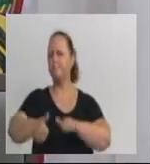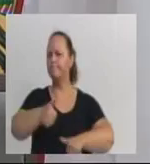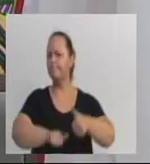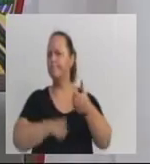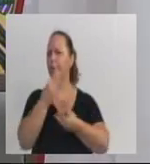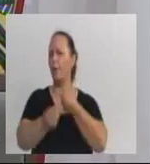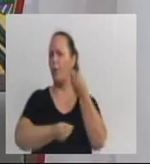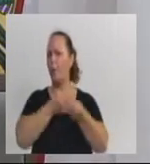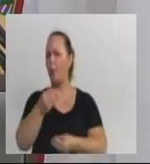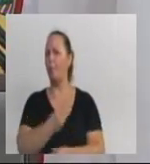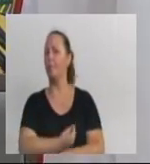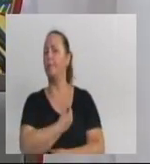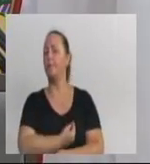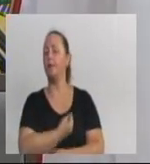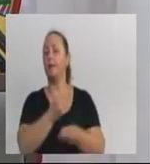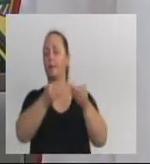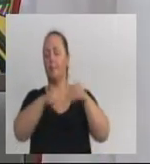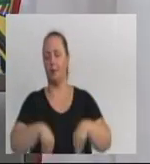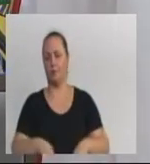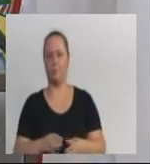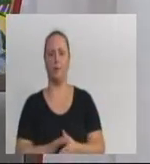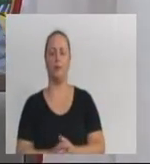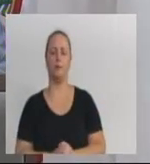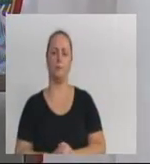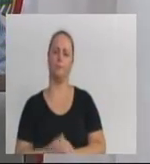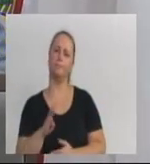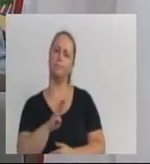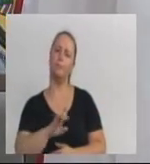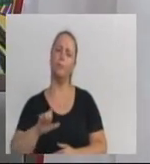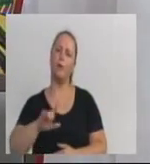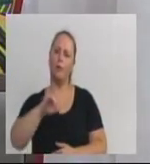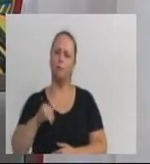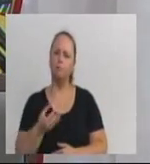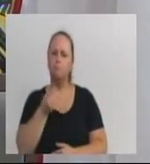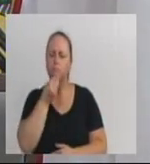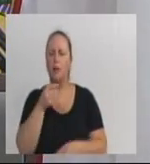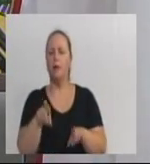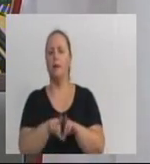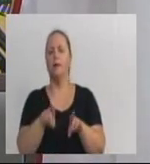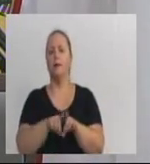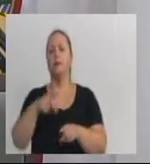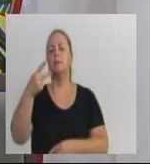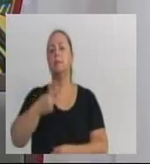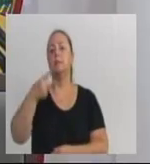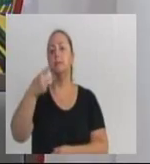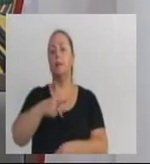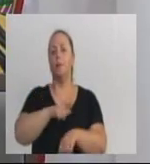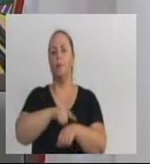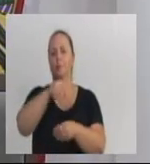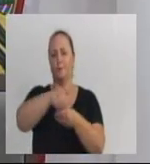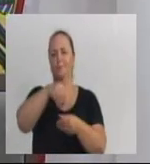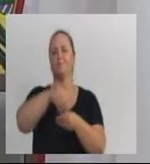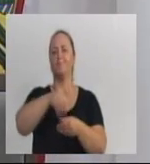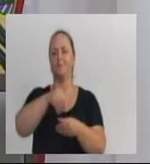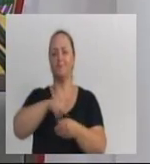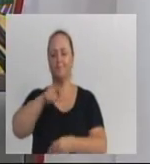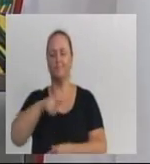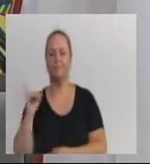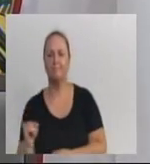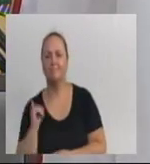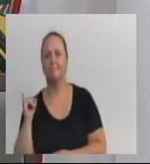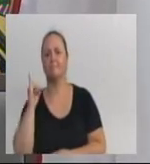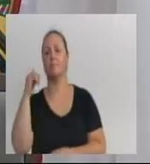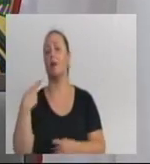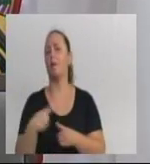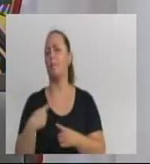disso na sua vida. E Blumenau tem a oportunidade também de ter o segundo turno, que é de extrema importância, porque amplia